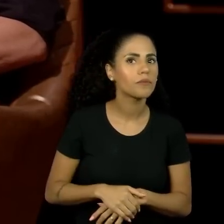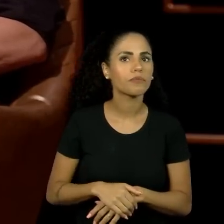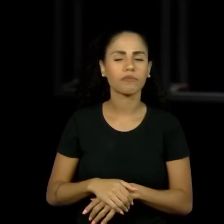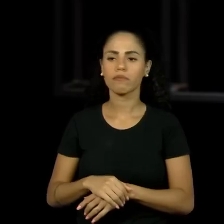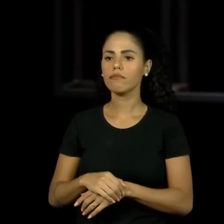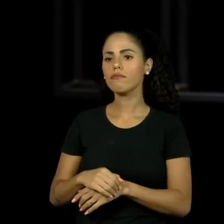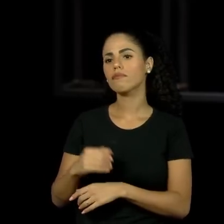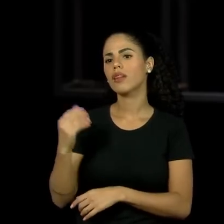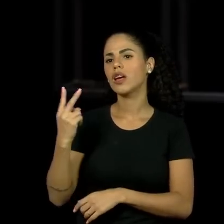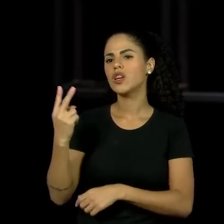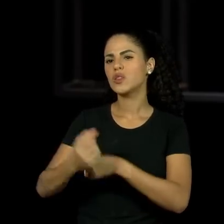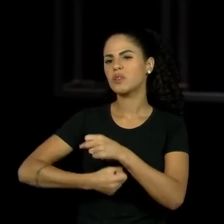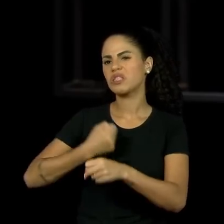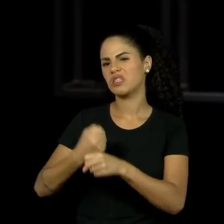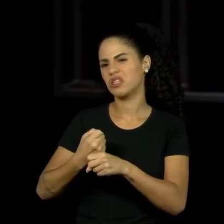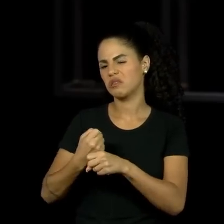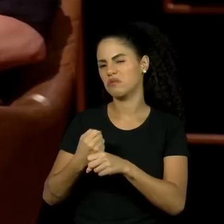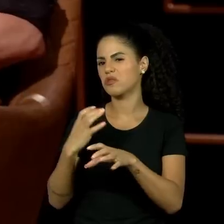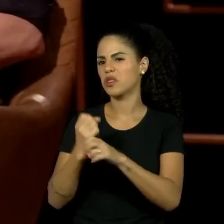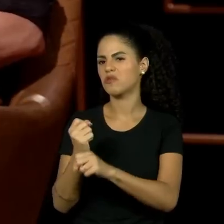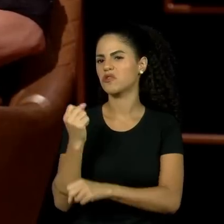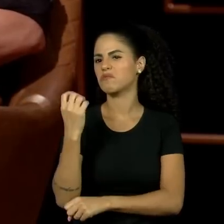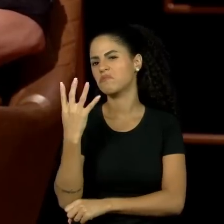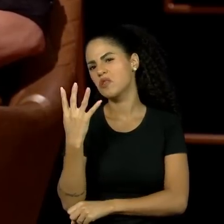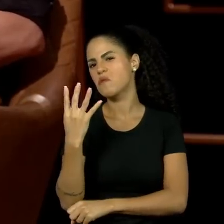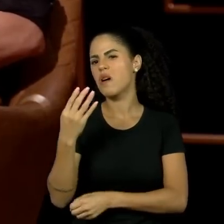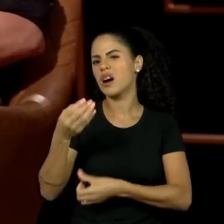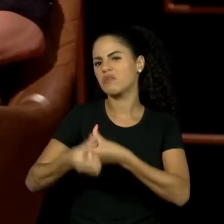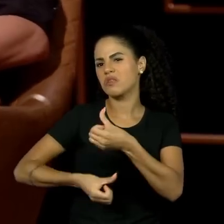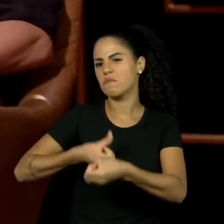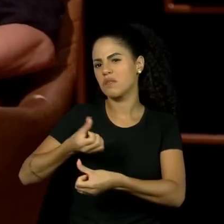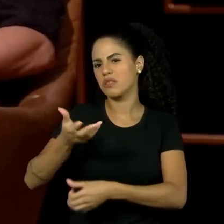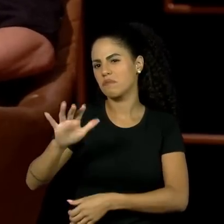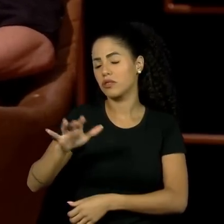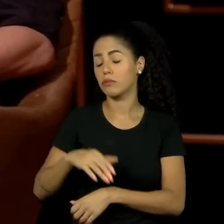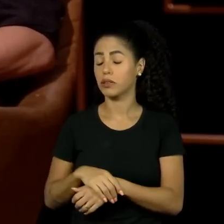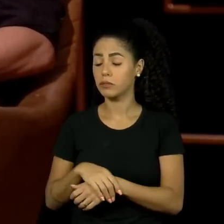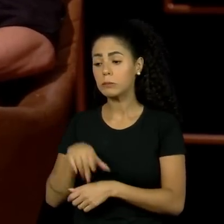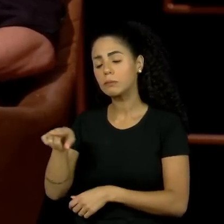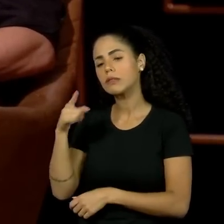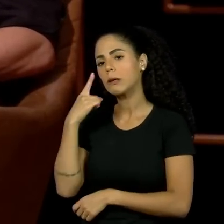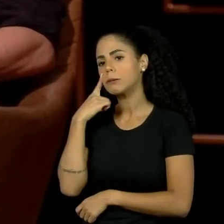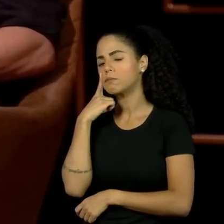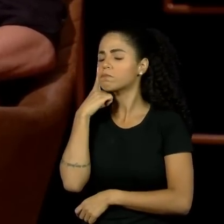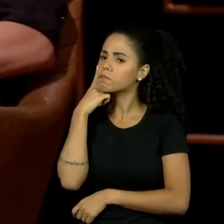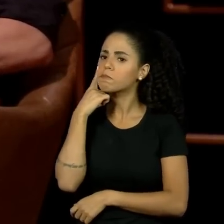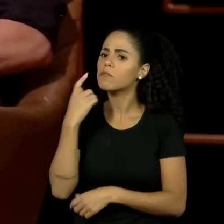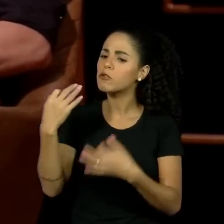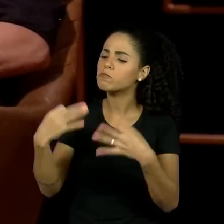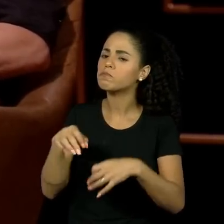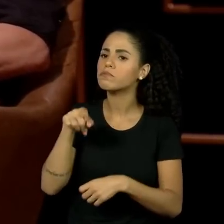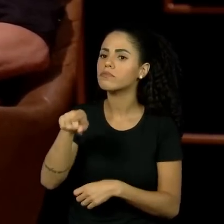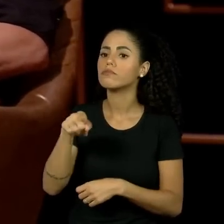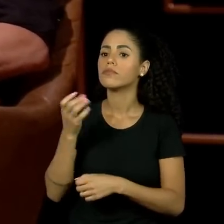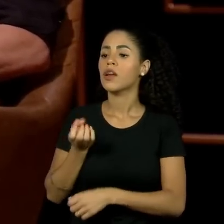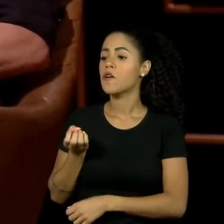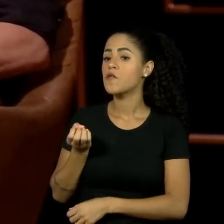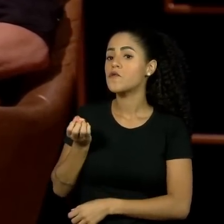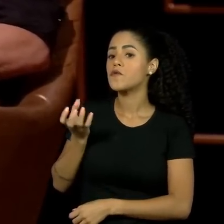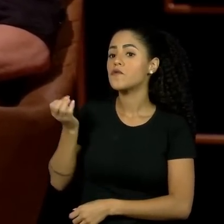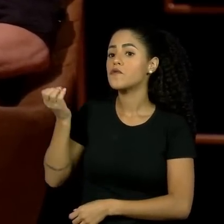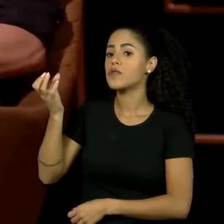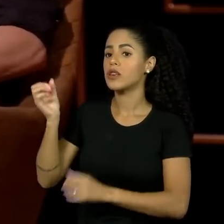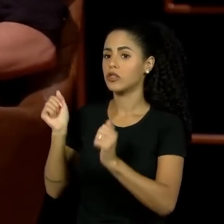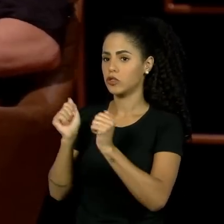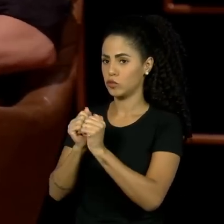ano. Neste ano, por coincidência, eu fui viajar com um amigo meu